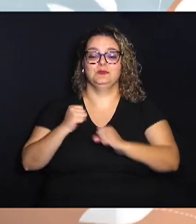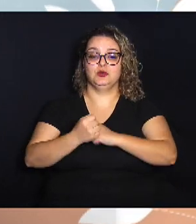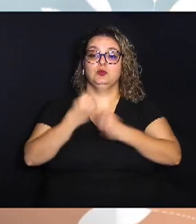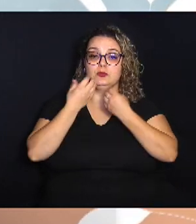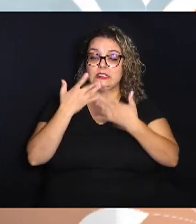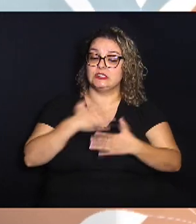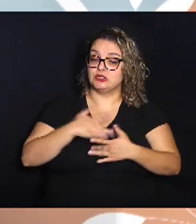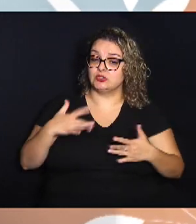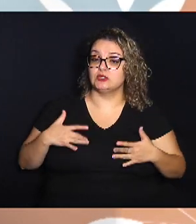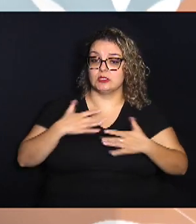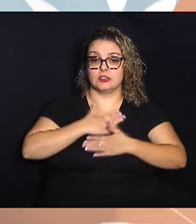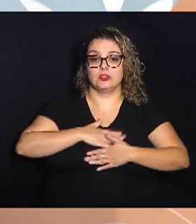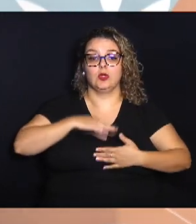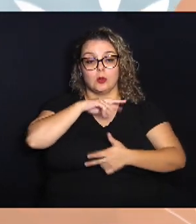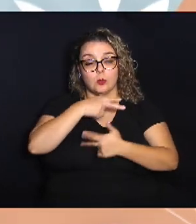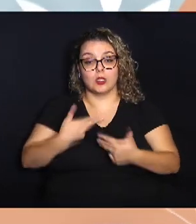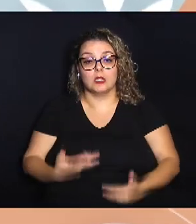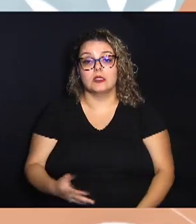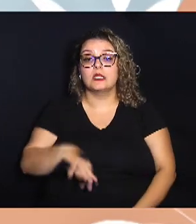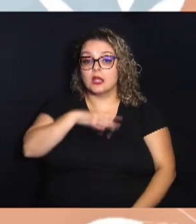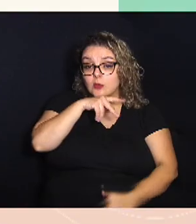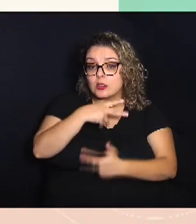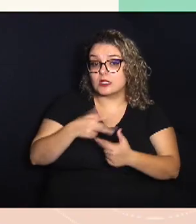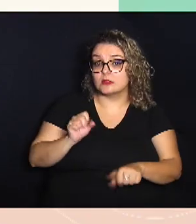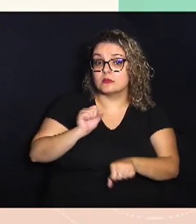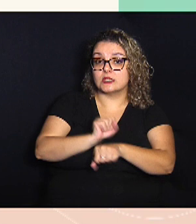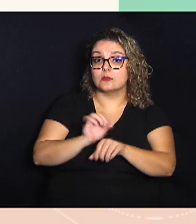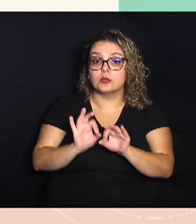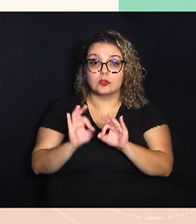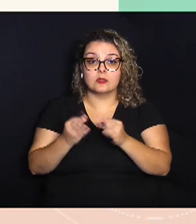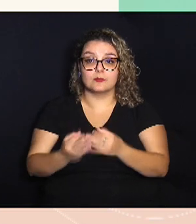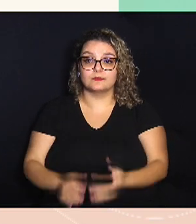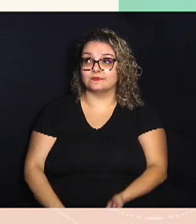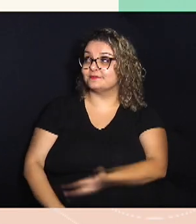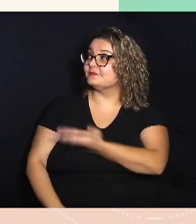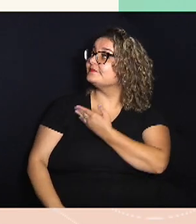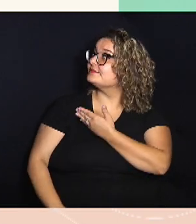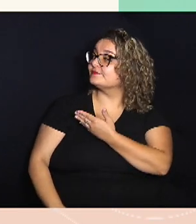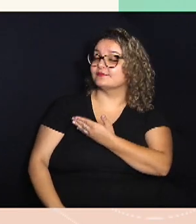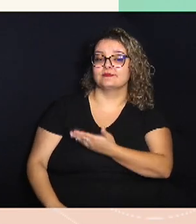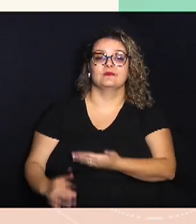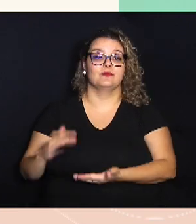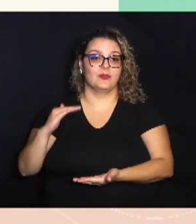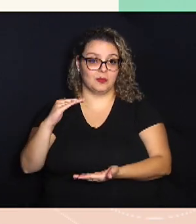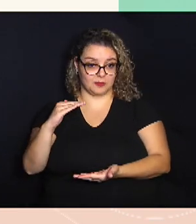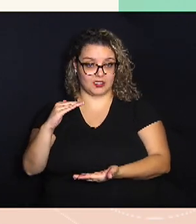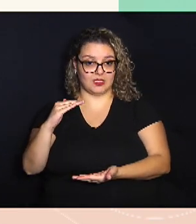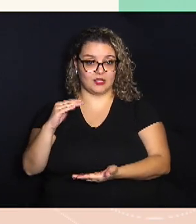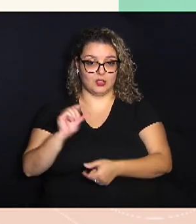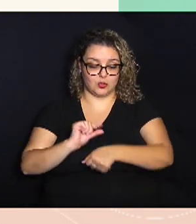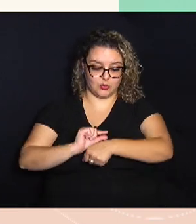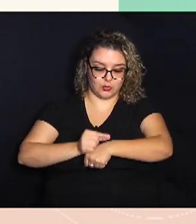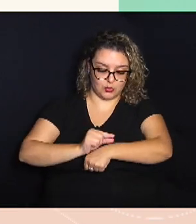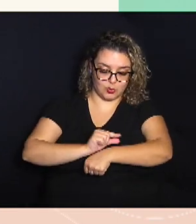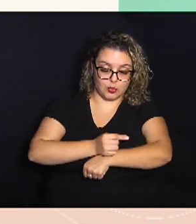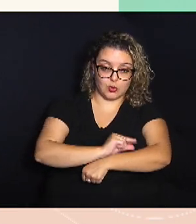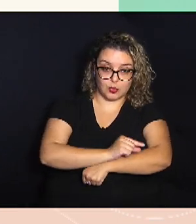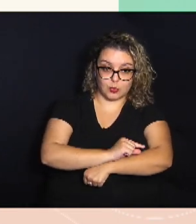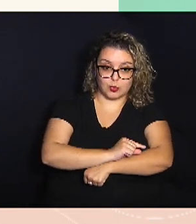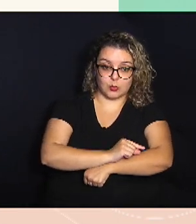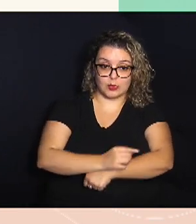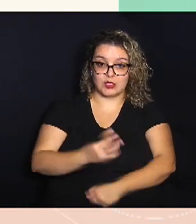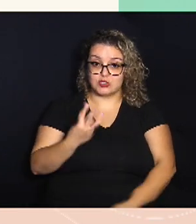Bem-Estar Animal, tem bichinhos aguardando por um lar. Júlia é de porte pequeno, de pelagem curta e de